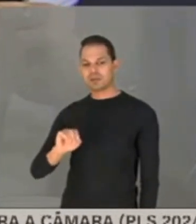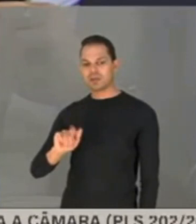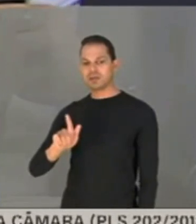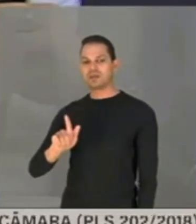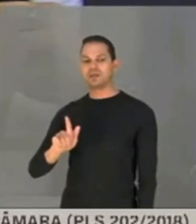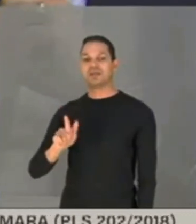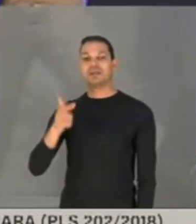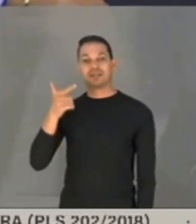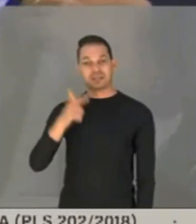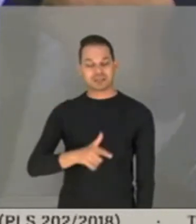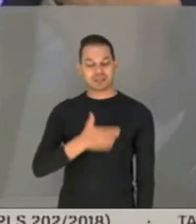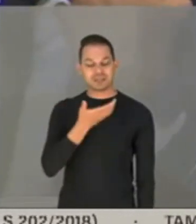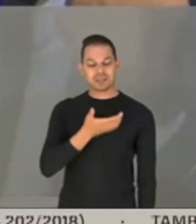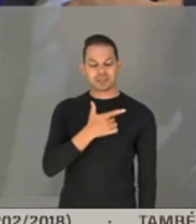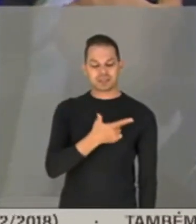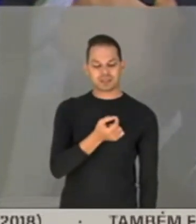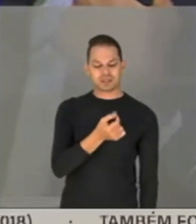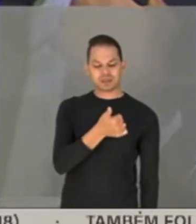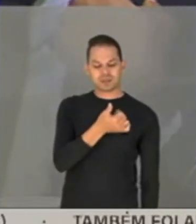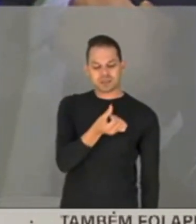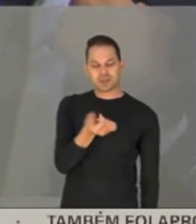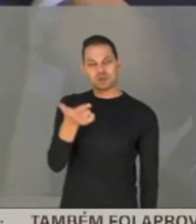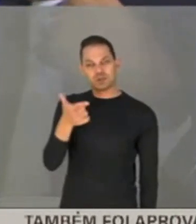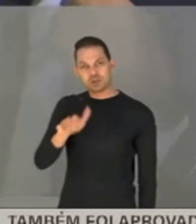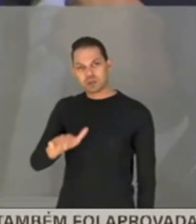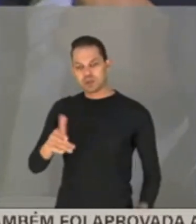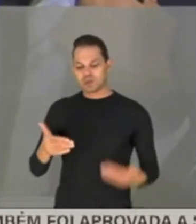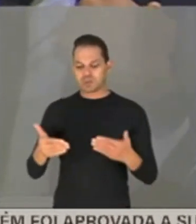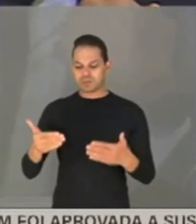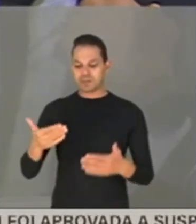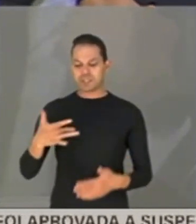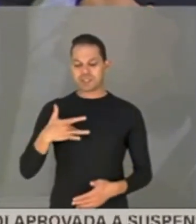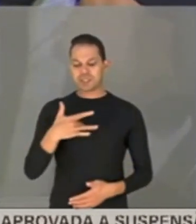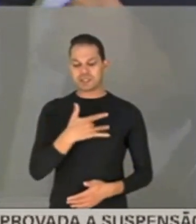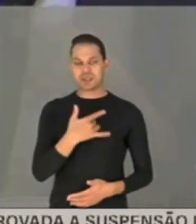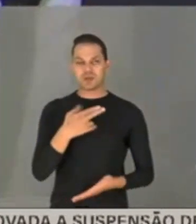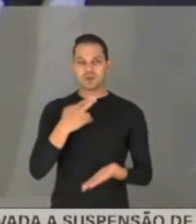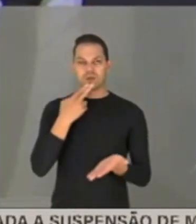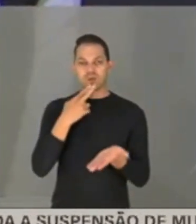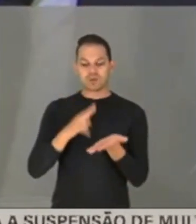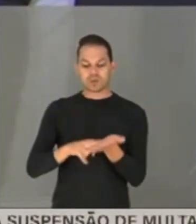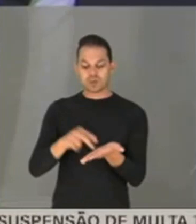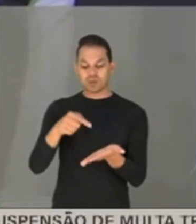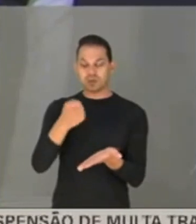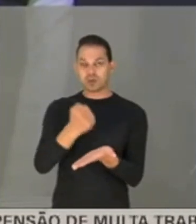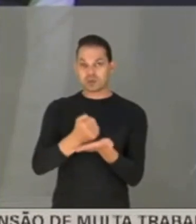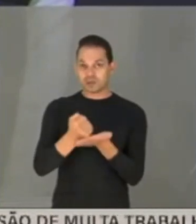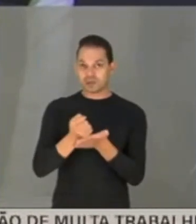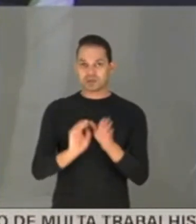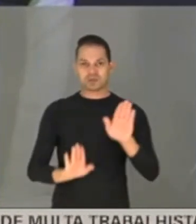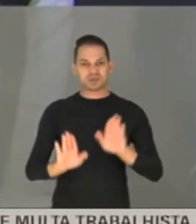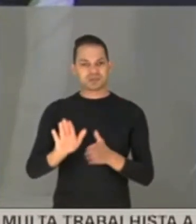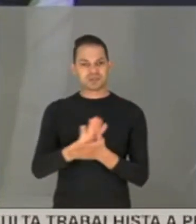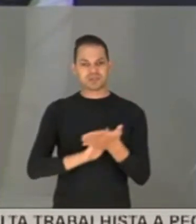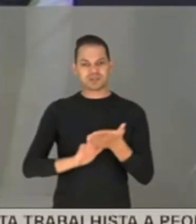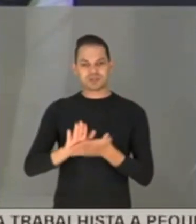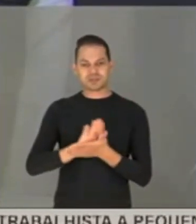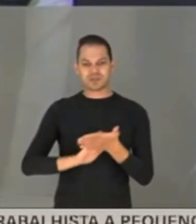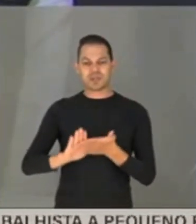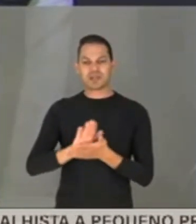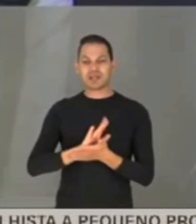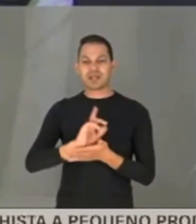2016, novamente, o Ministério da Saúde decidiu contratar os Correios sem licitação. Ele chegou